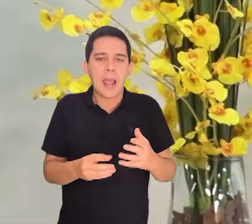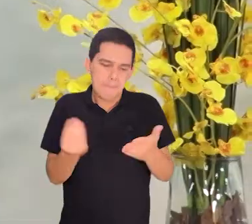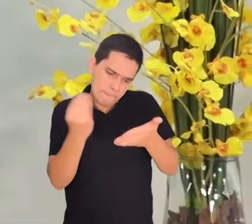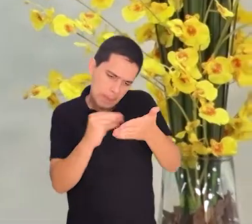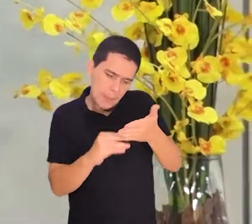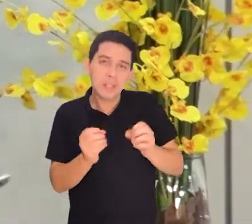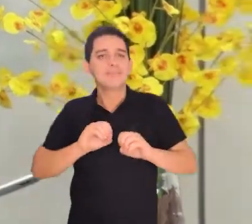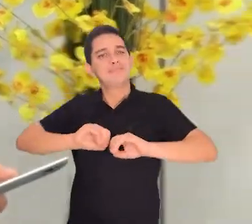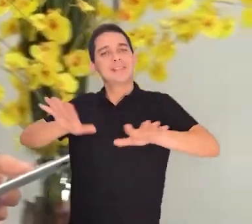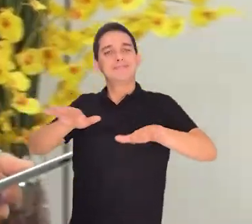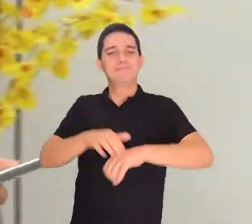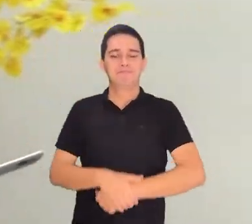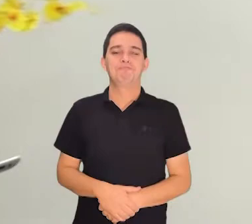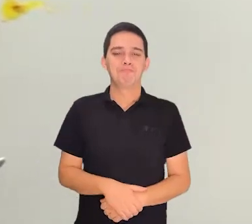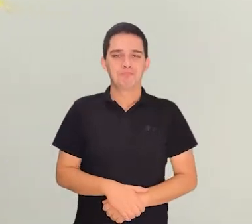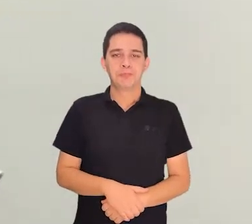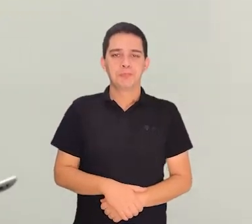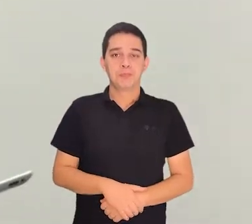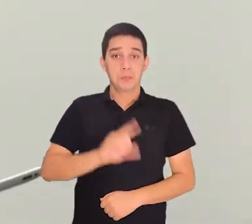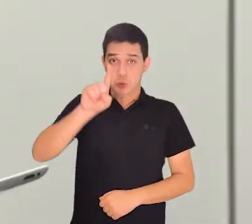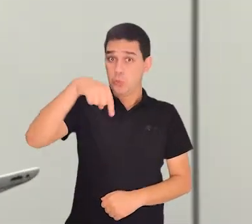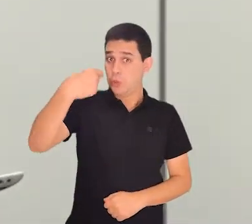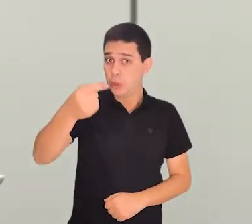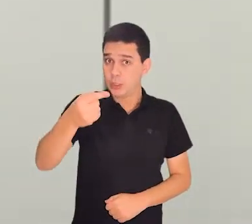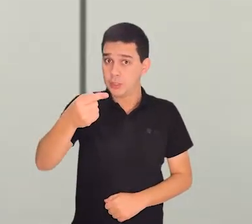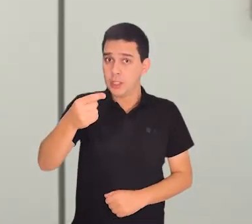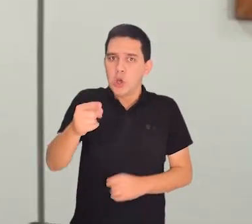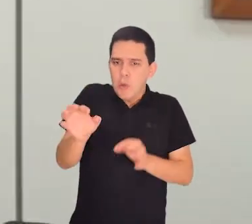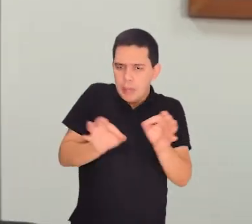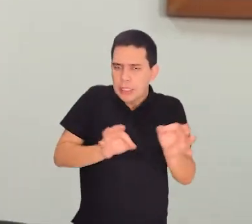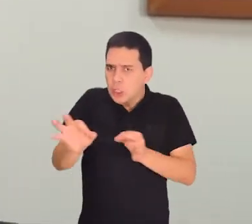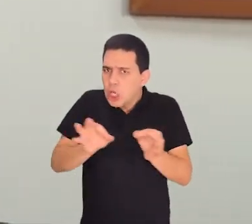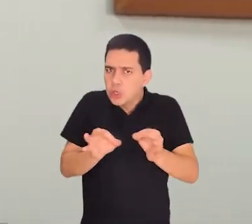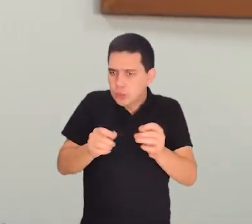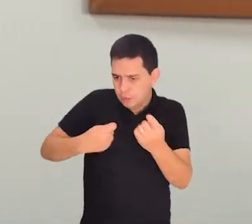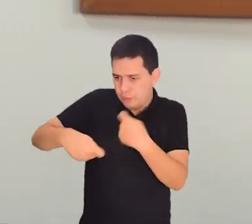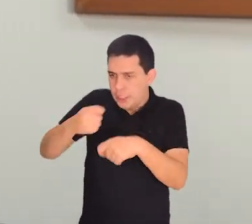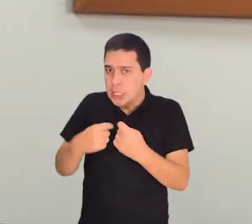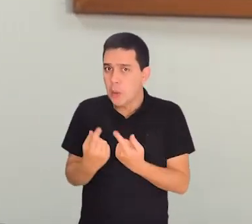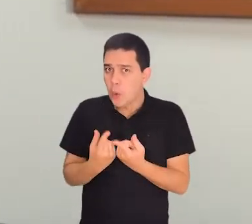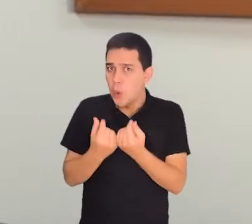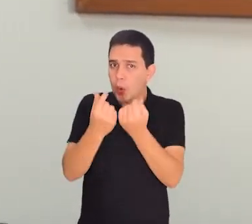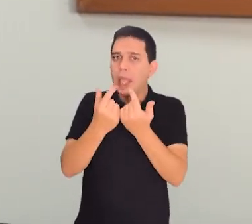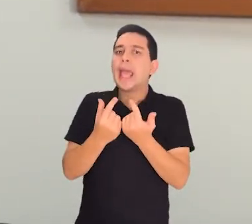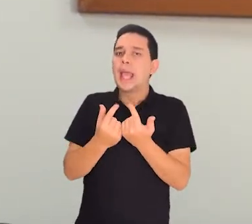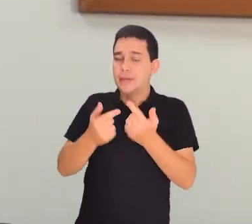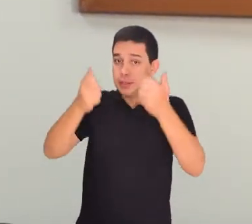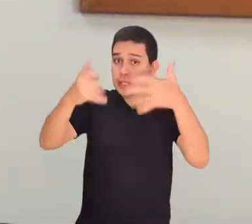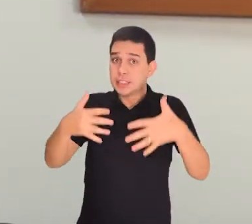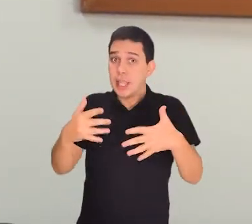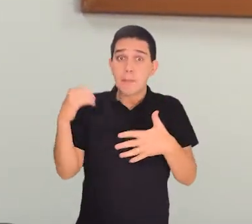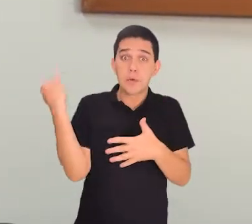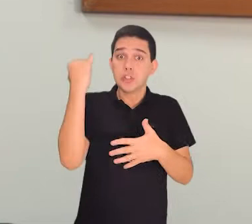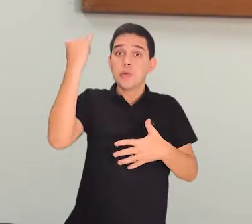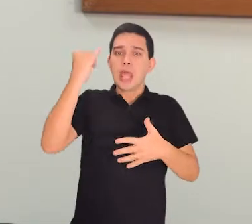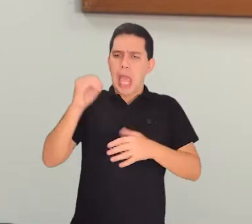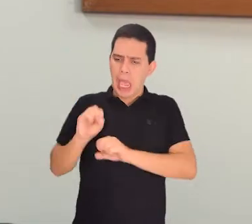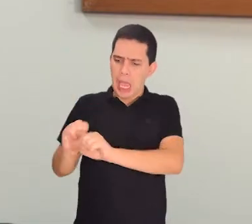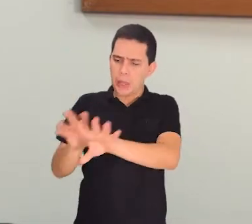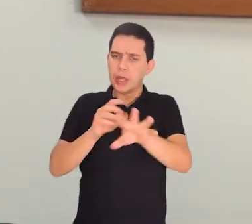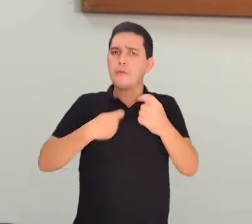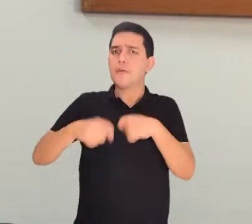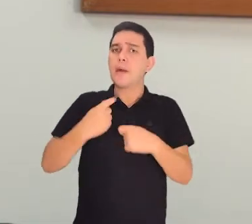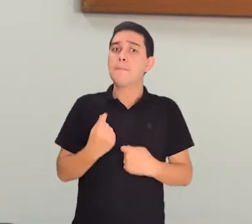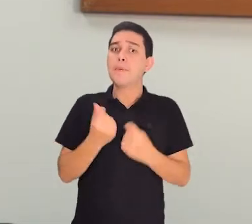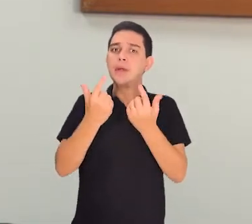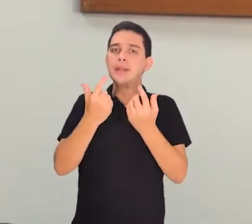papel. No próximo bloco, o planejador financeiro pessoal João Gondim fala sobre a importância da educação financeira e como